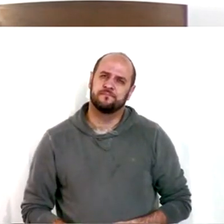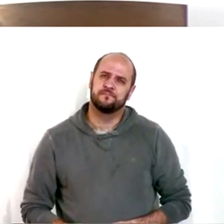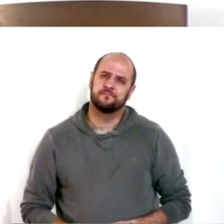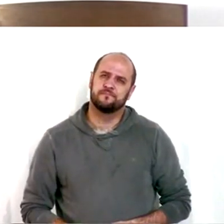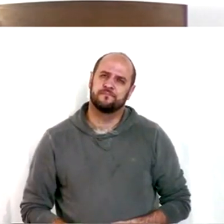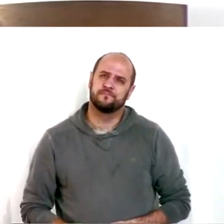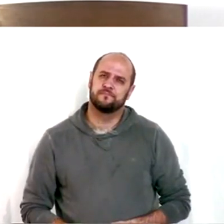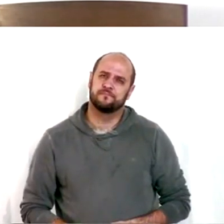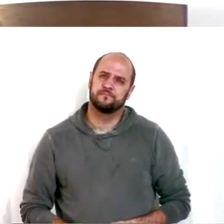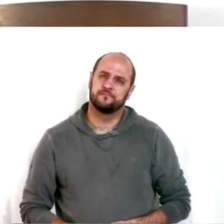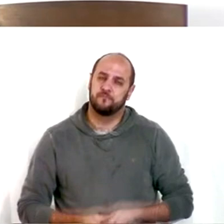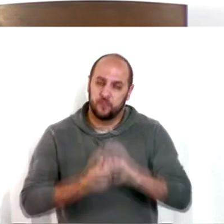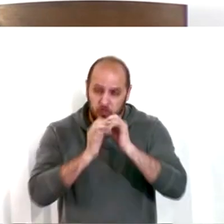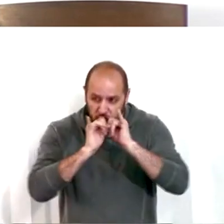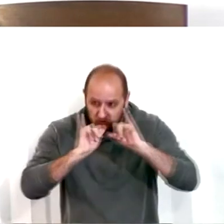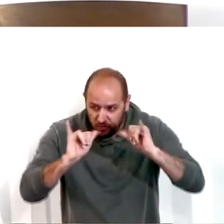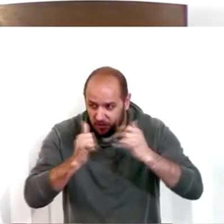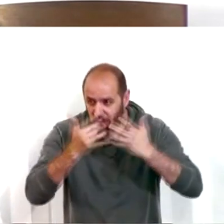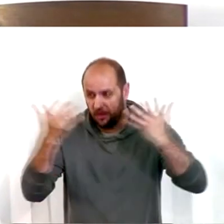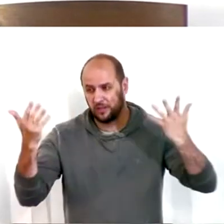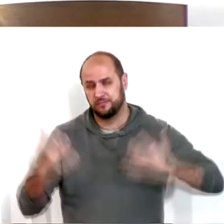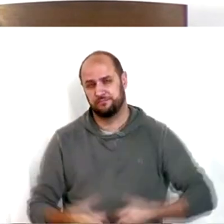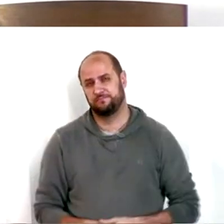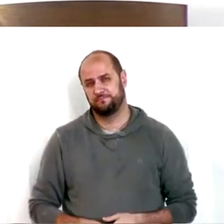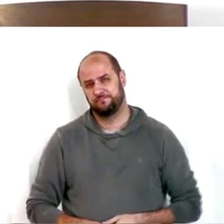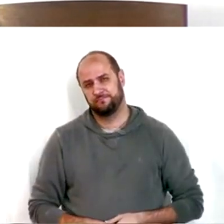Uma palavra a vocês.